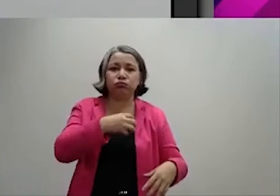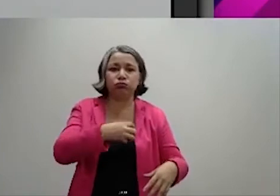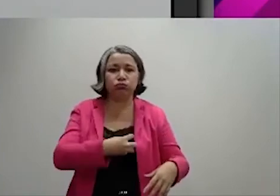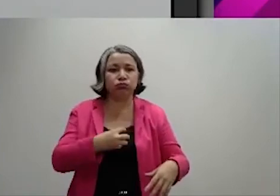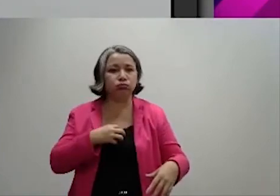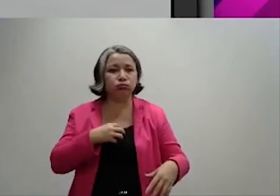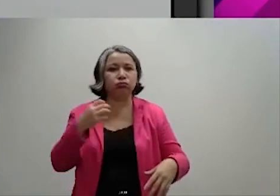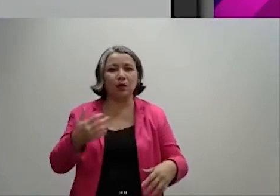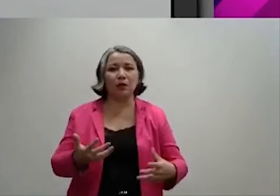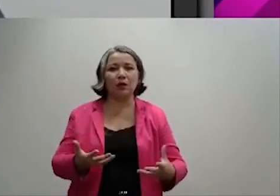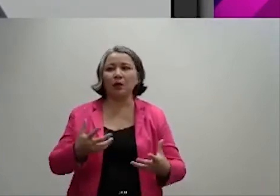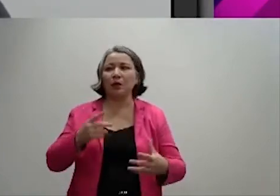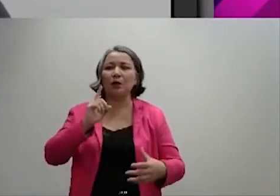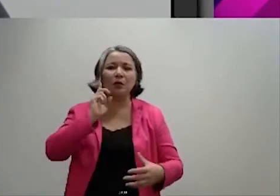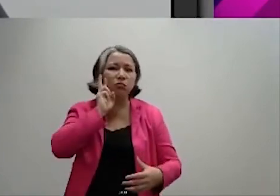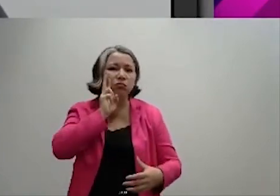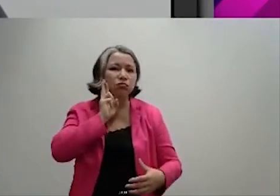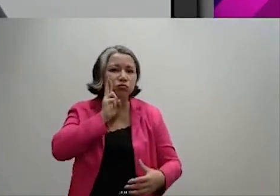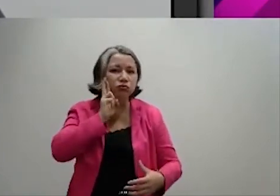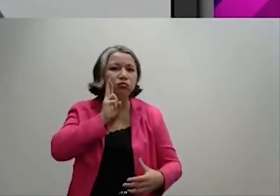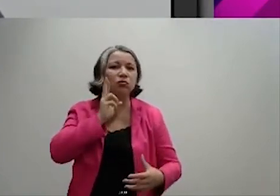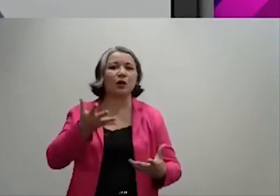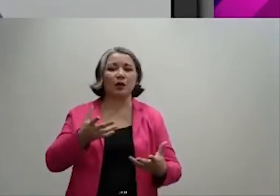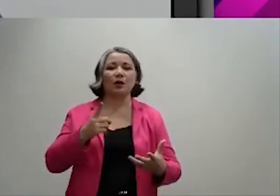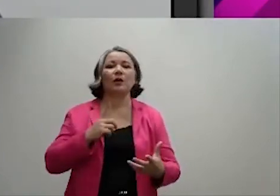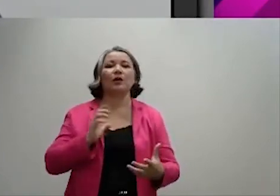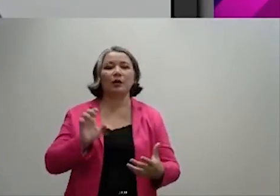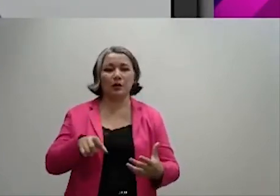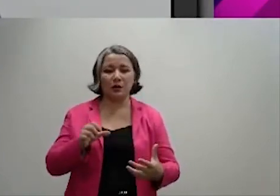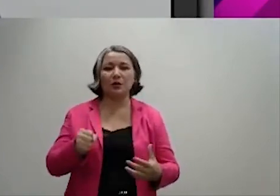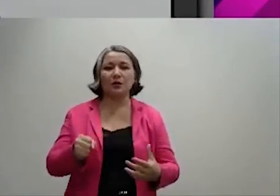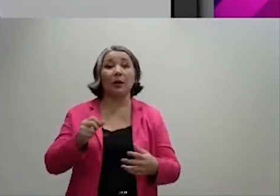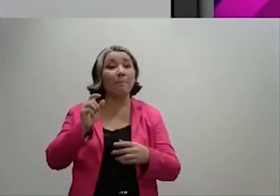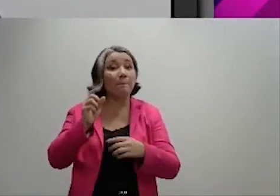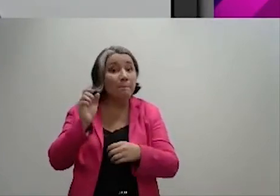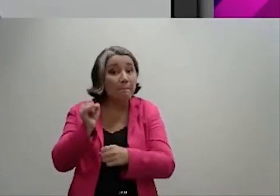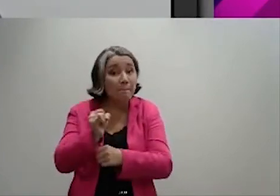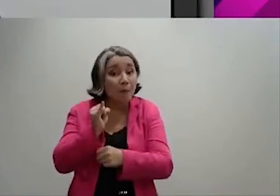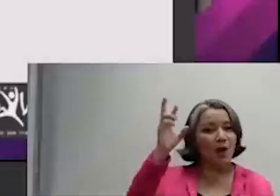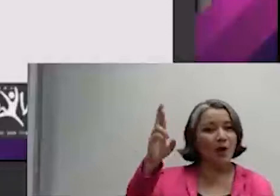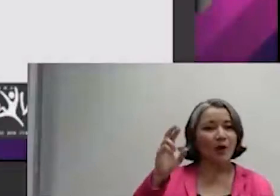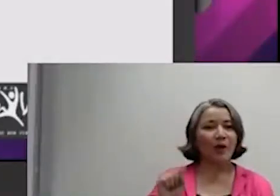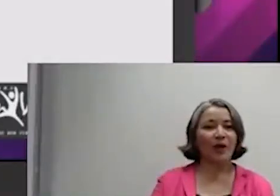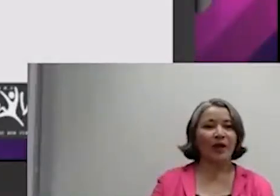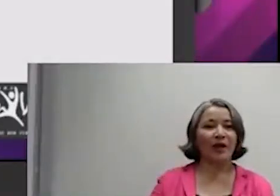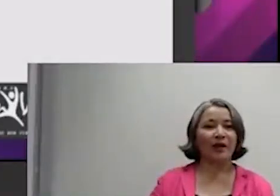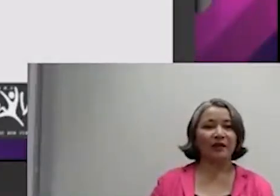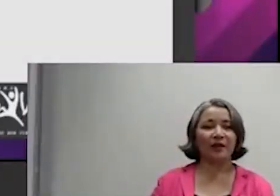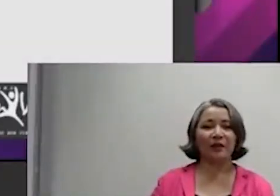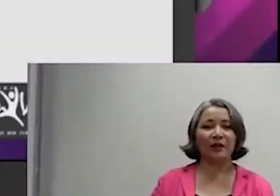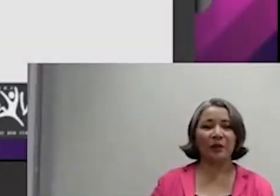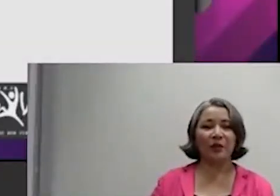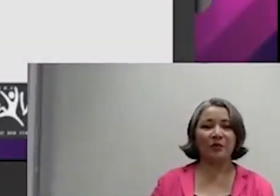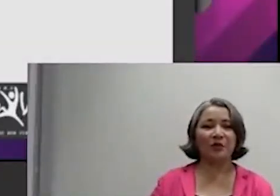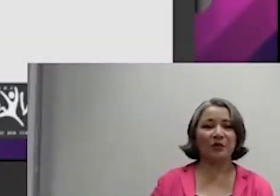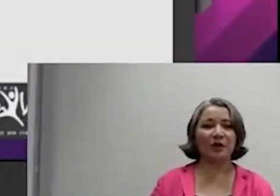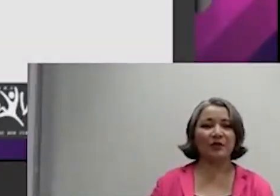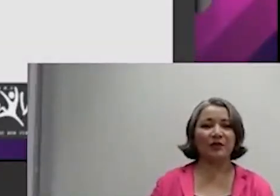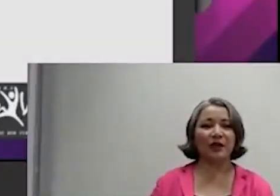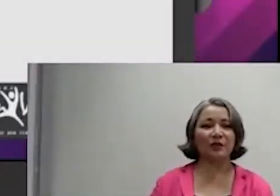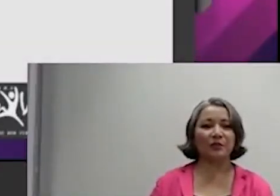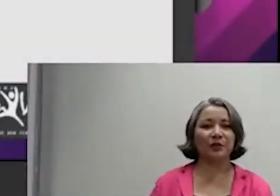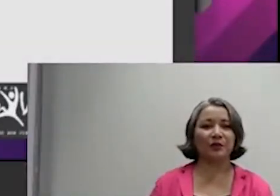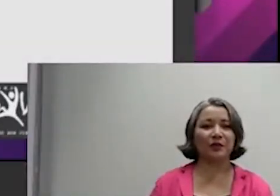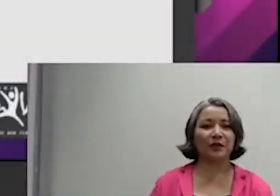abaulamentos retrações então a importância do autoexame para mulher ela é fundamental além do Outubro Rosa